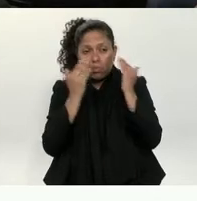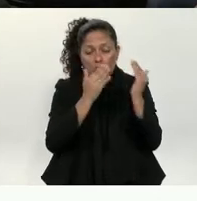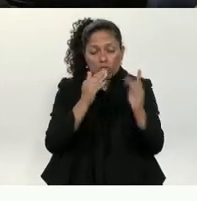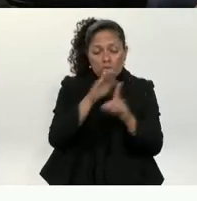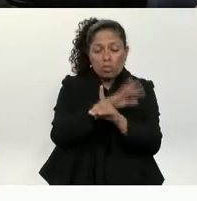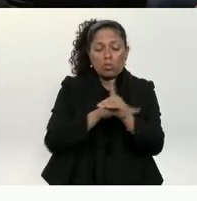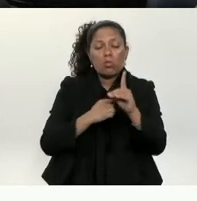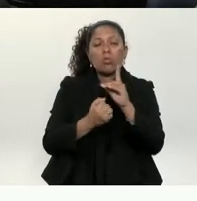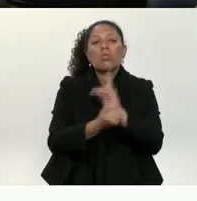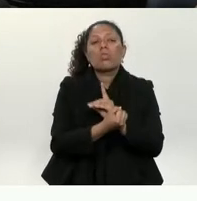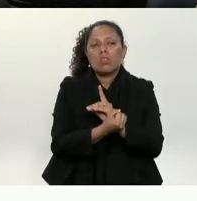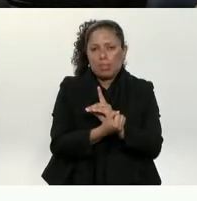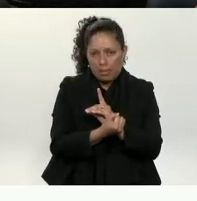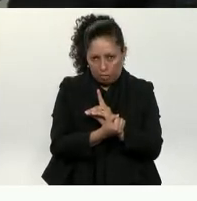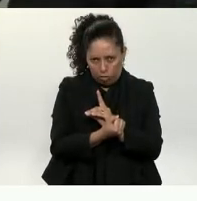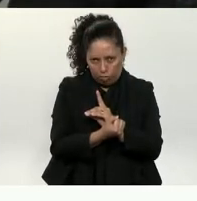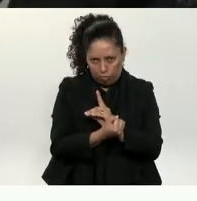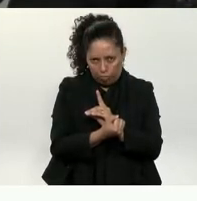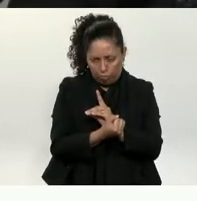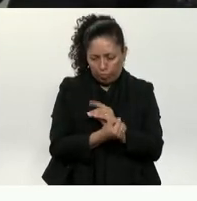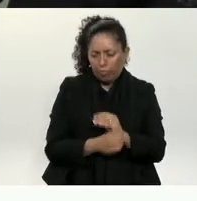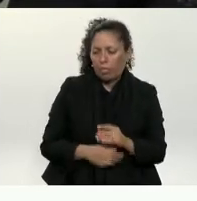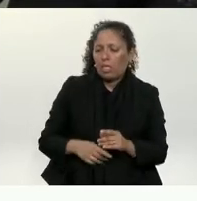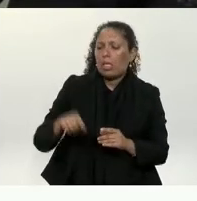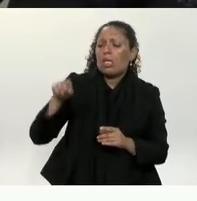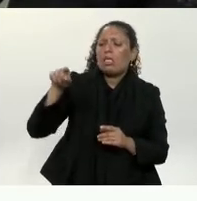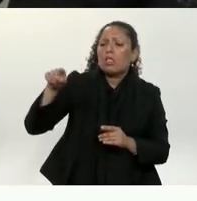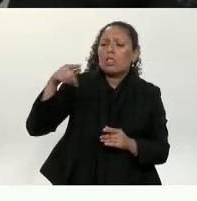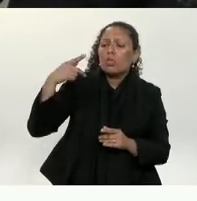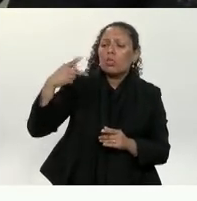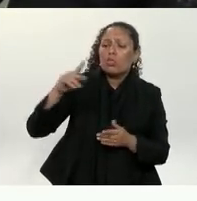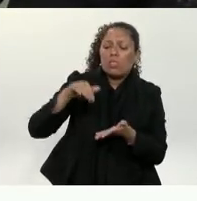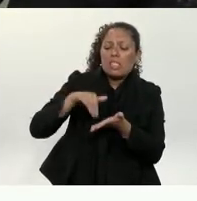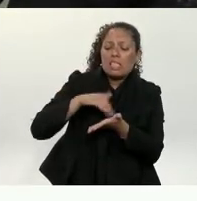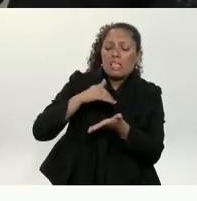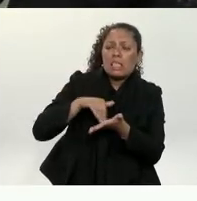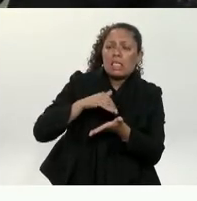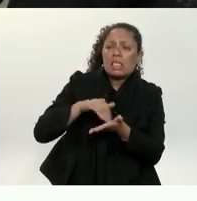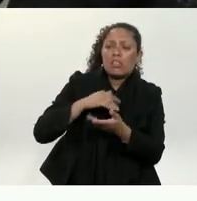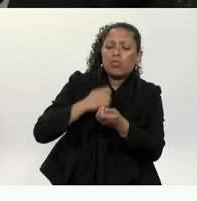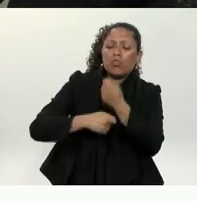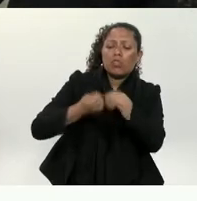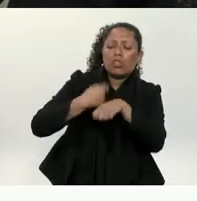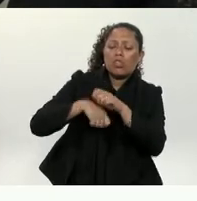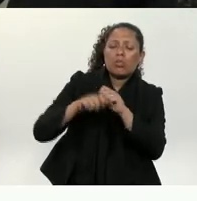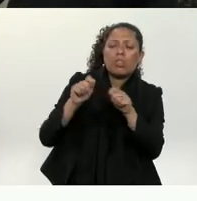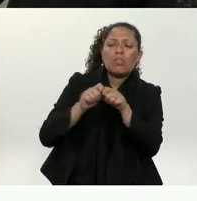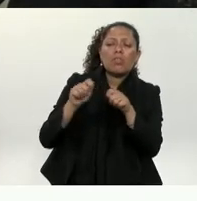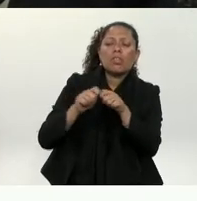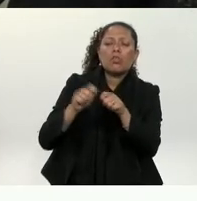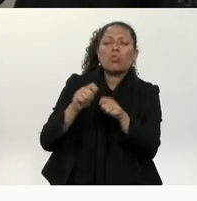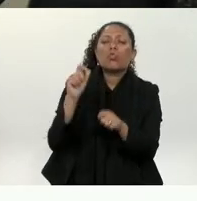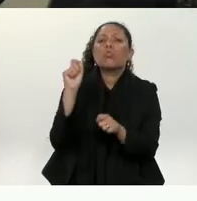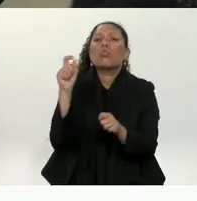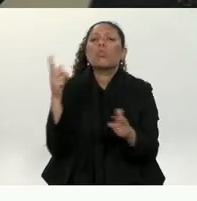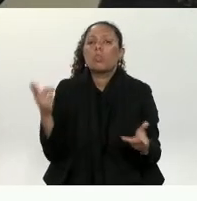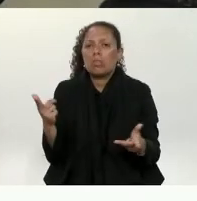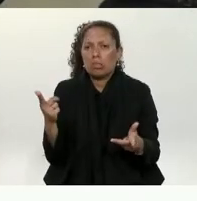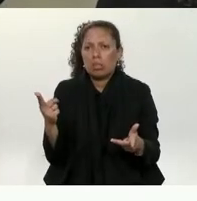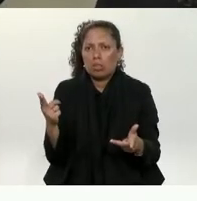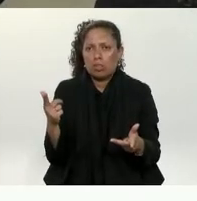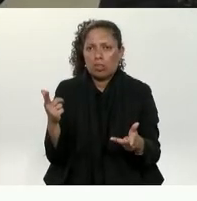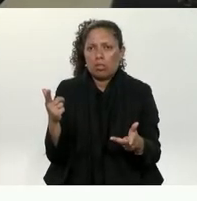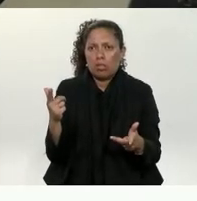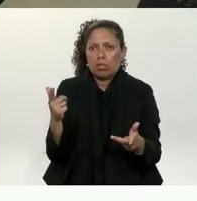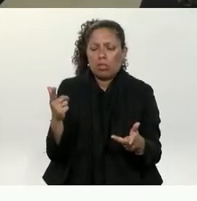qual o efetivo papel da Secretaria de Desenvolvimento Econômico, qual o papel da agência, qual a relação da agência com, se há